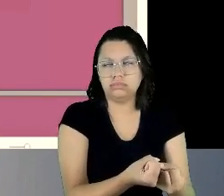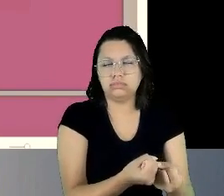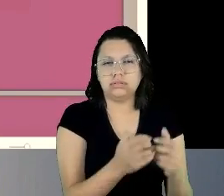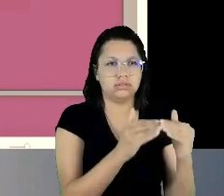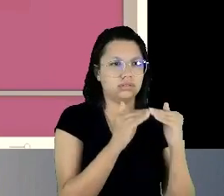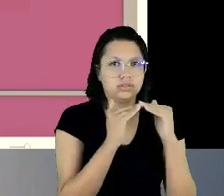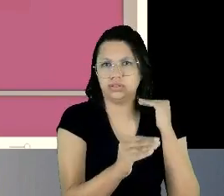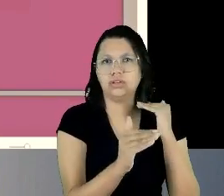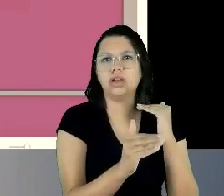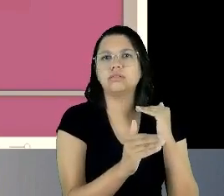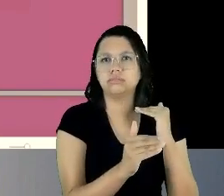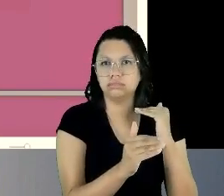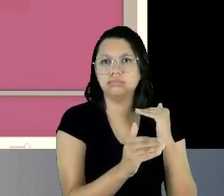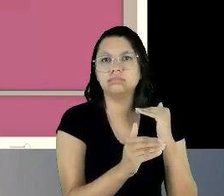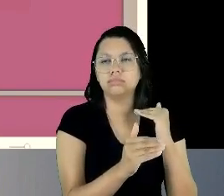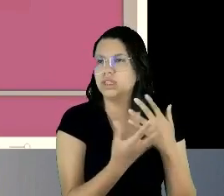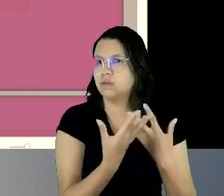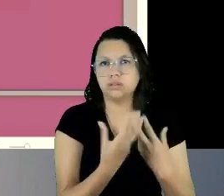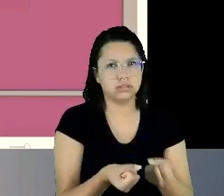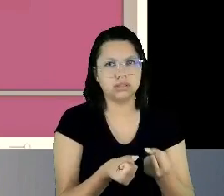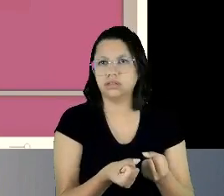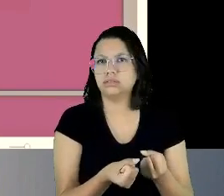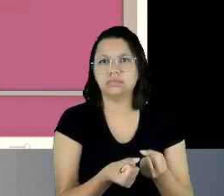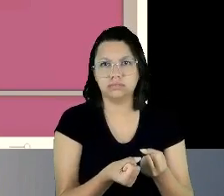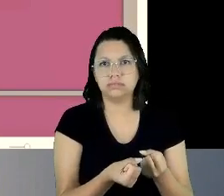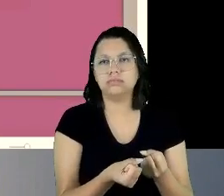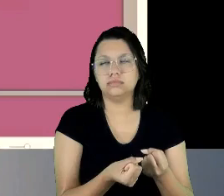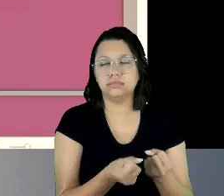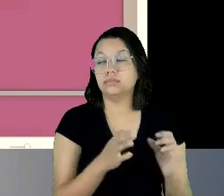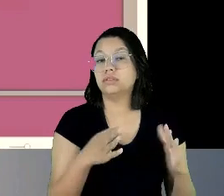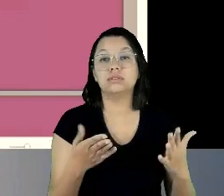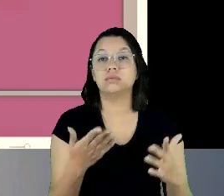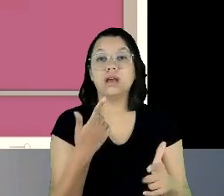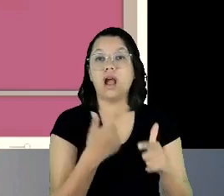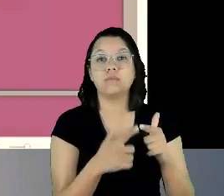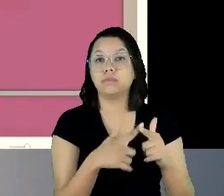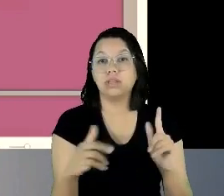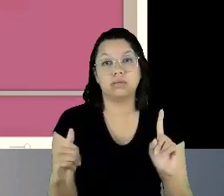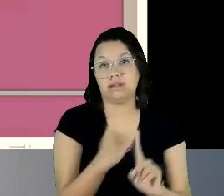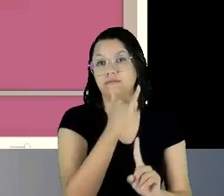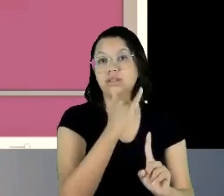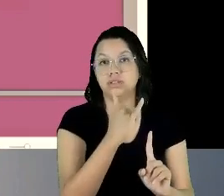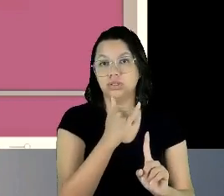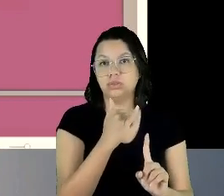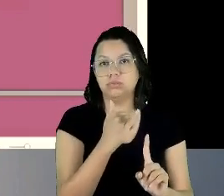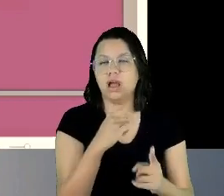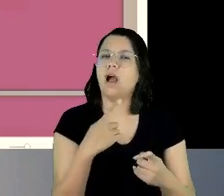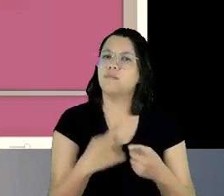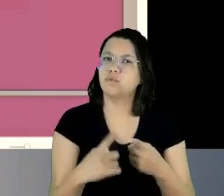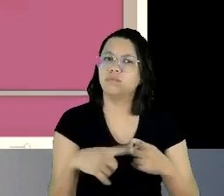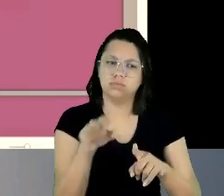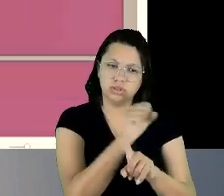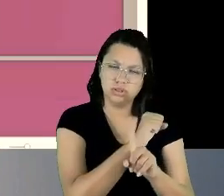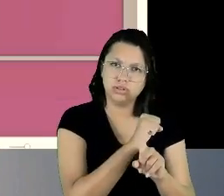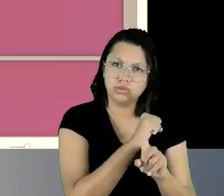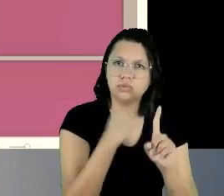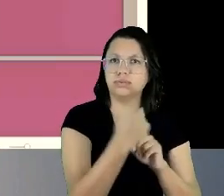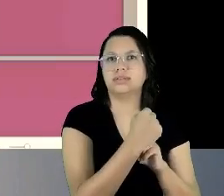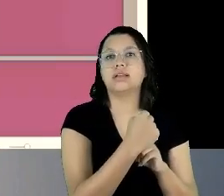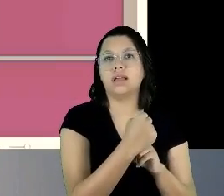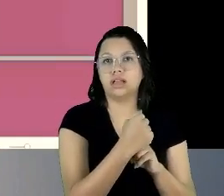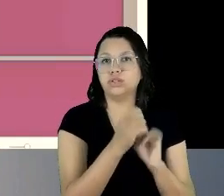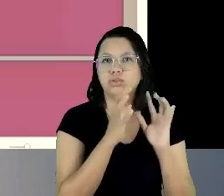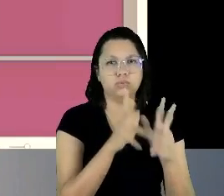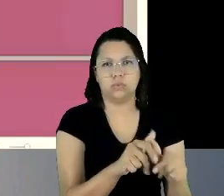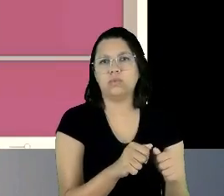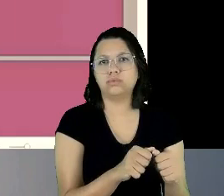e também não aceita esse tipo de violência. Então, não é um problema da vítima, né? É um problema de todos. Mas